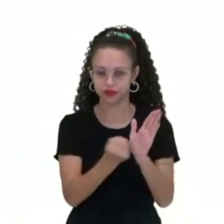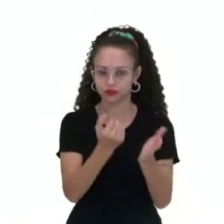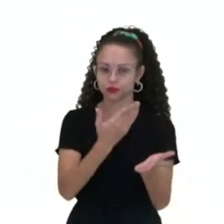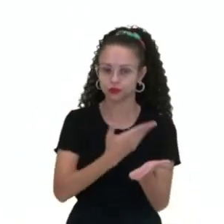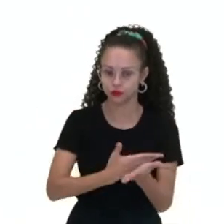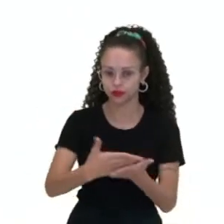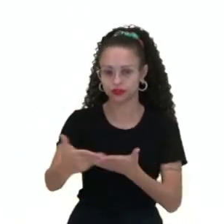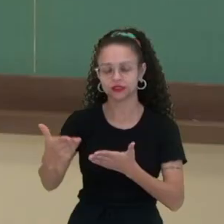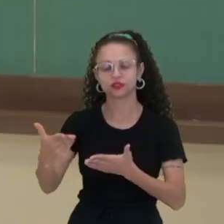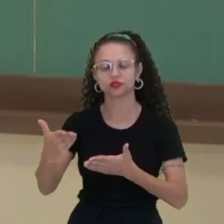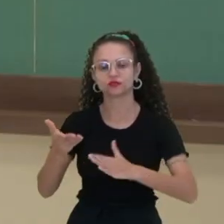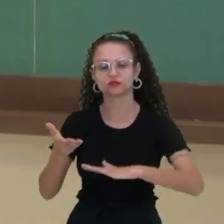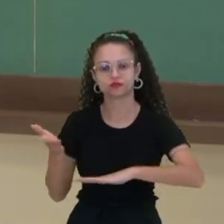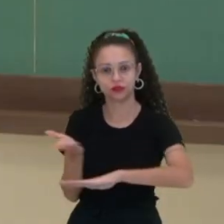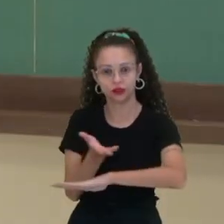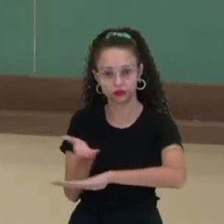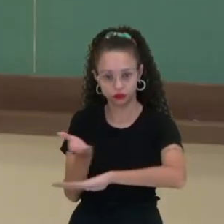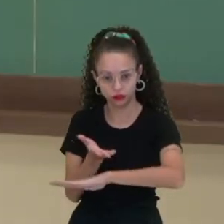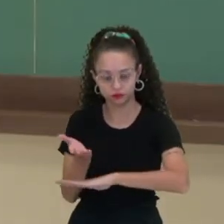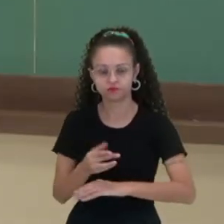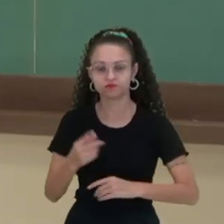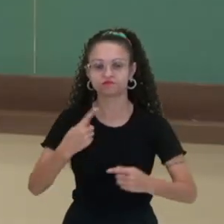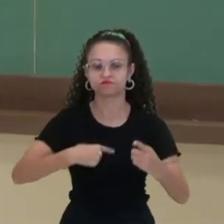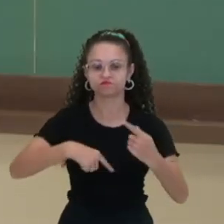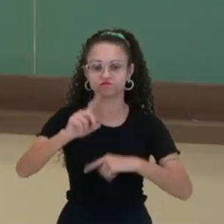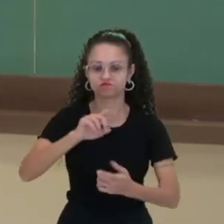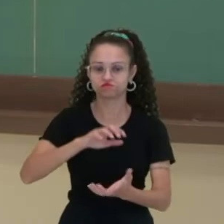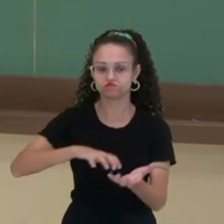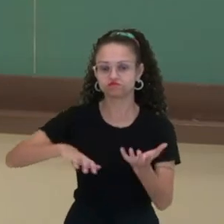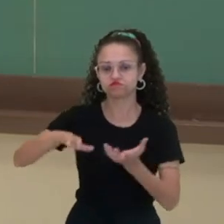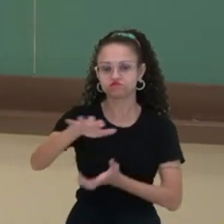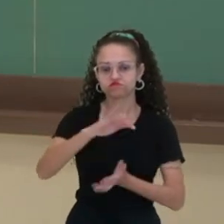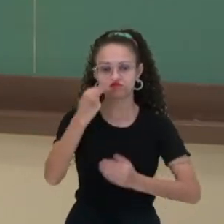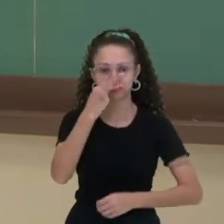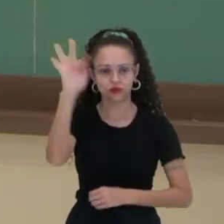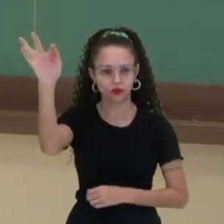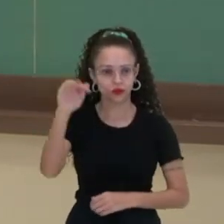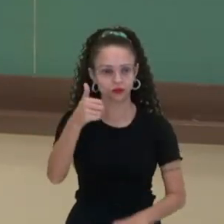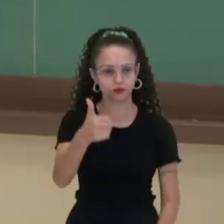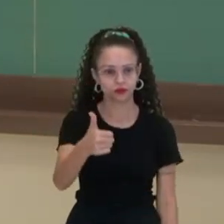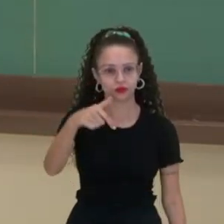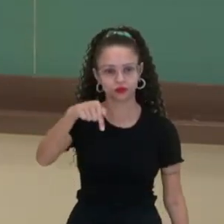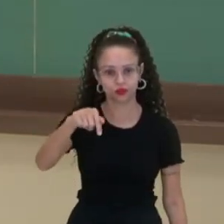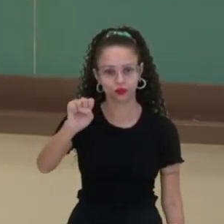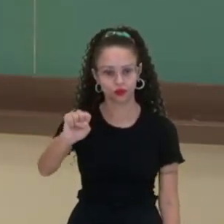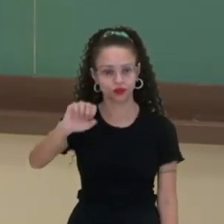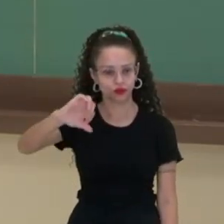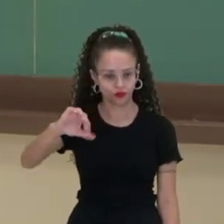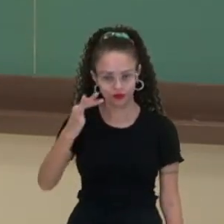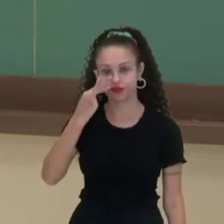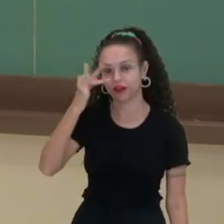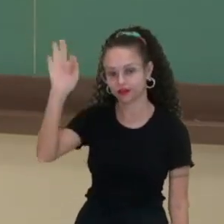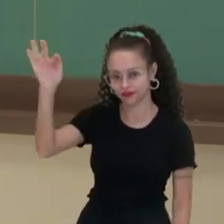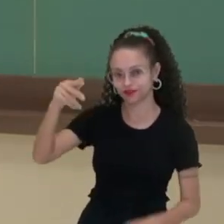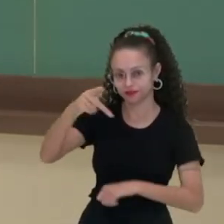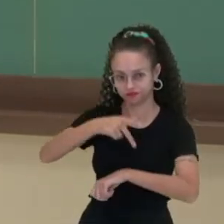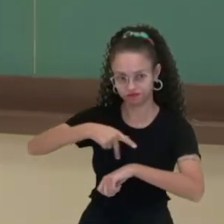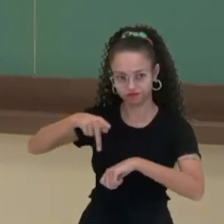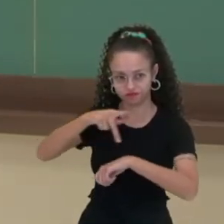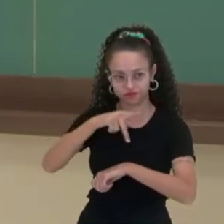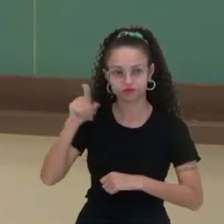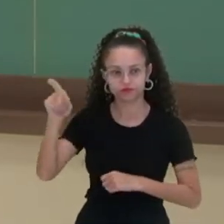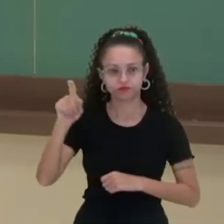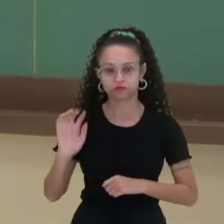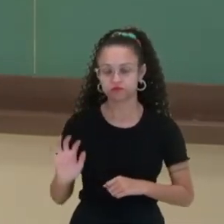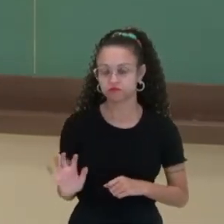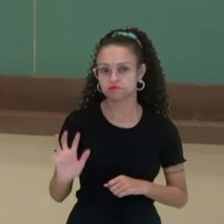Então, se entende que a Revolução Francesa, que ocorreu em 1789, como diz o nome, na França, mas foi um